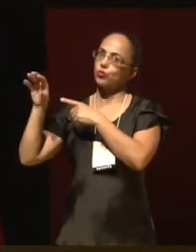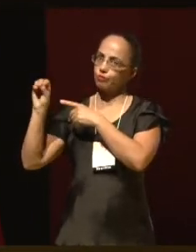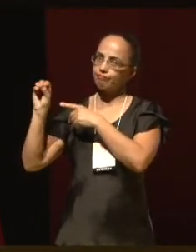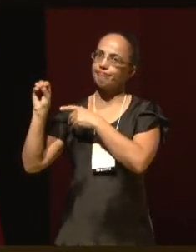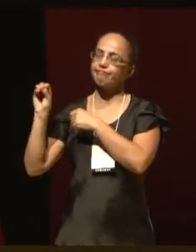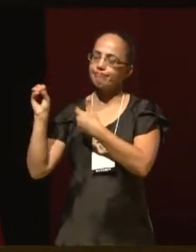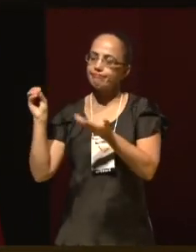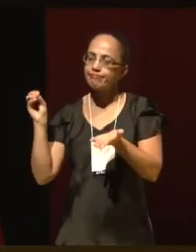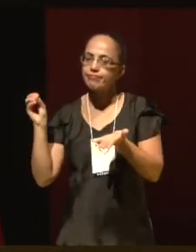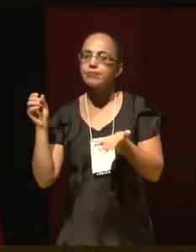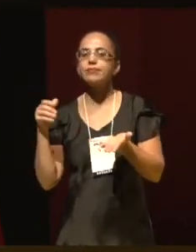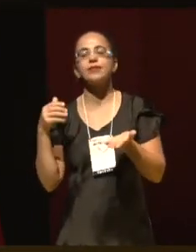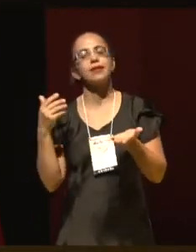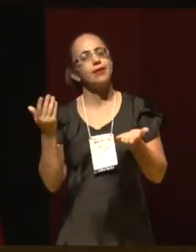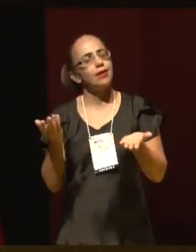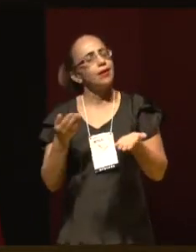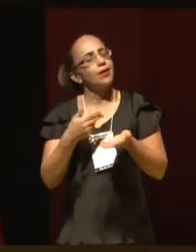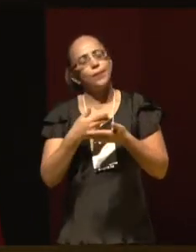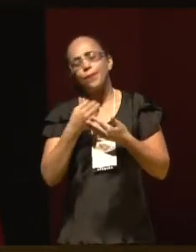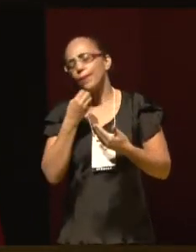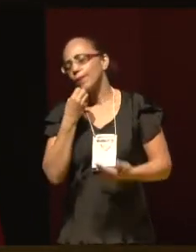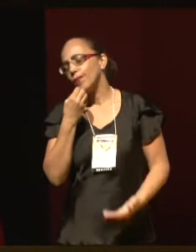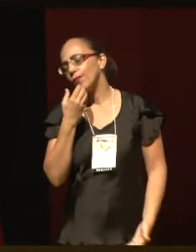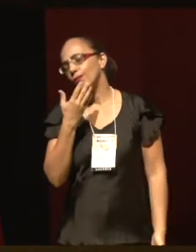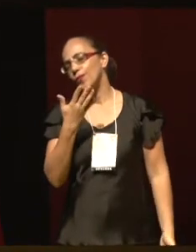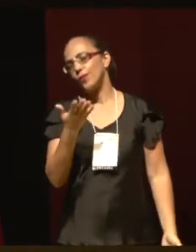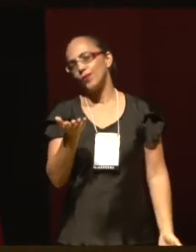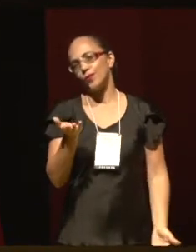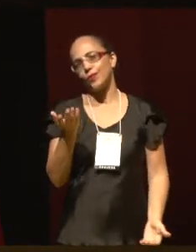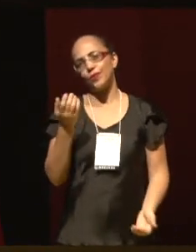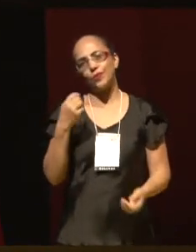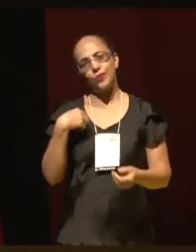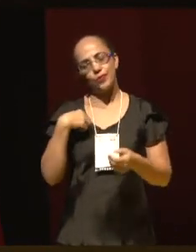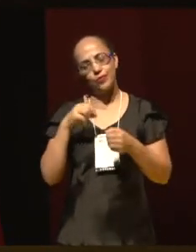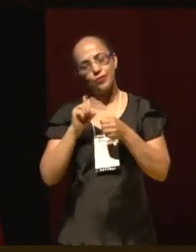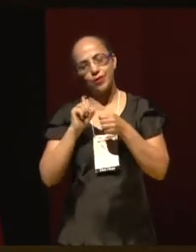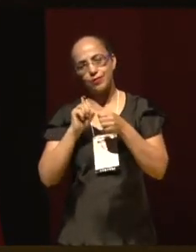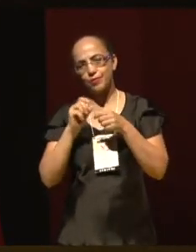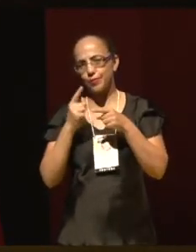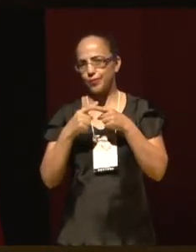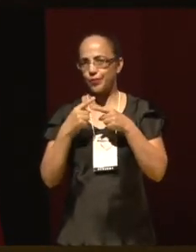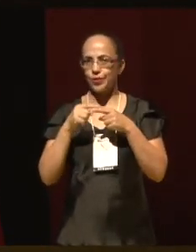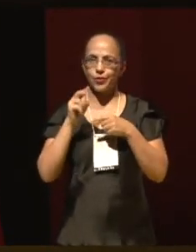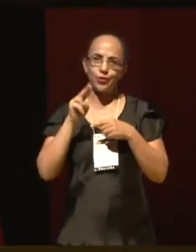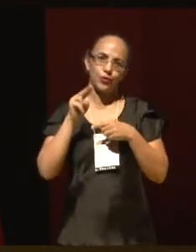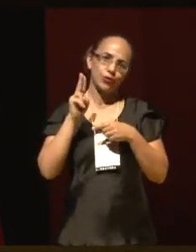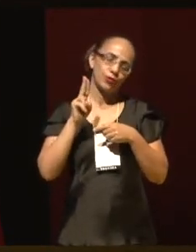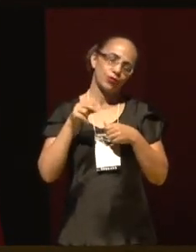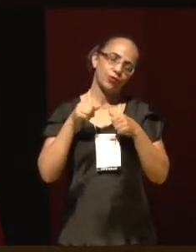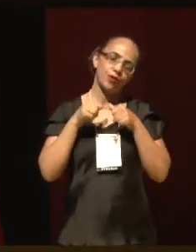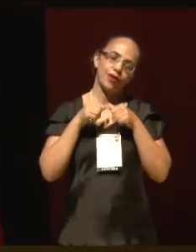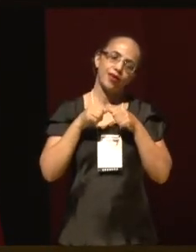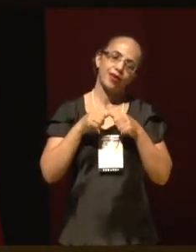Isso é uma coisa tão boa do que faço, porque nunca vai ficar sem cliente.